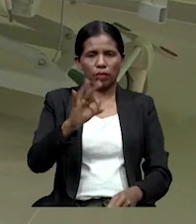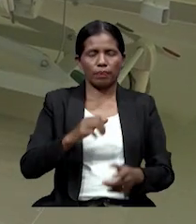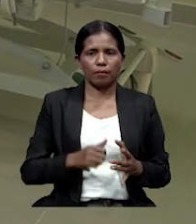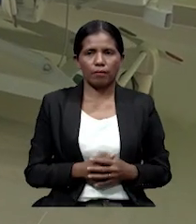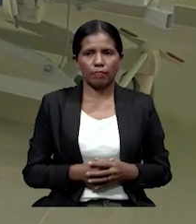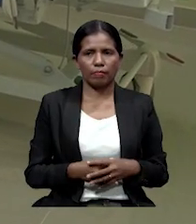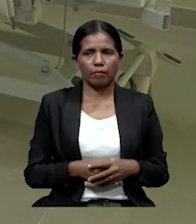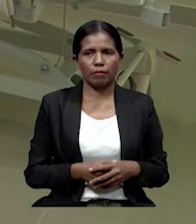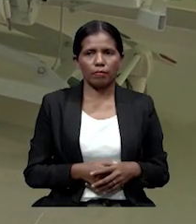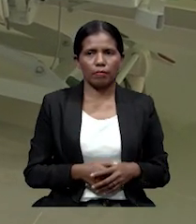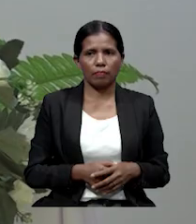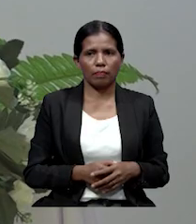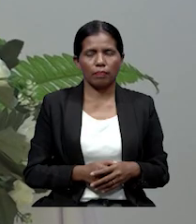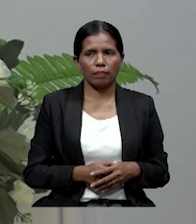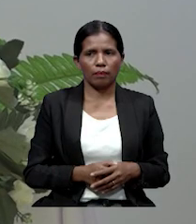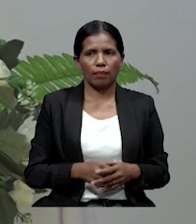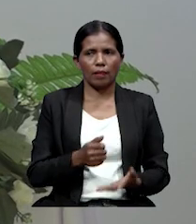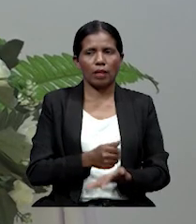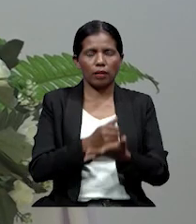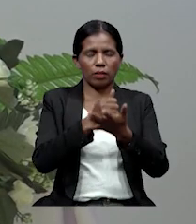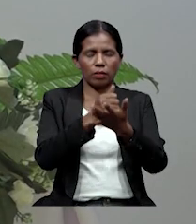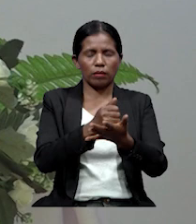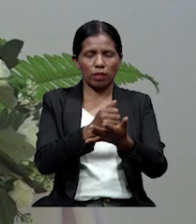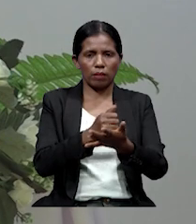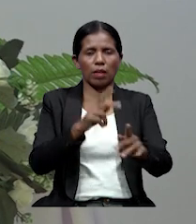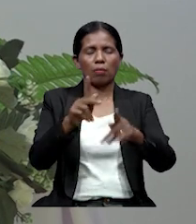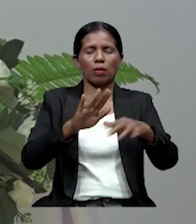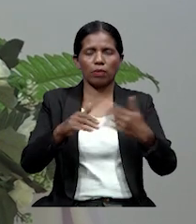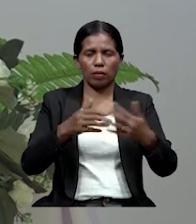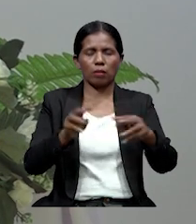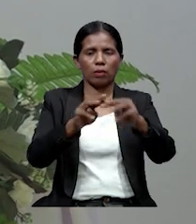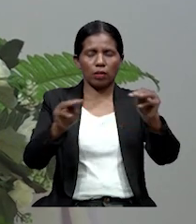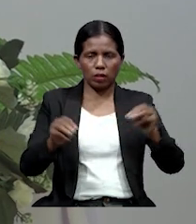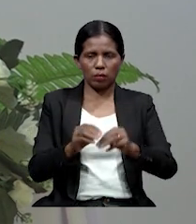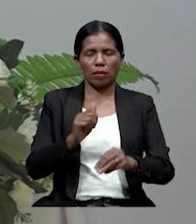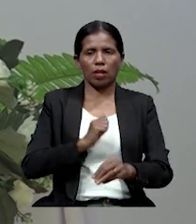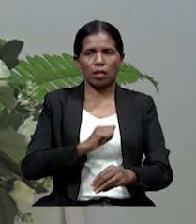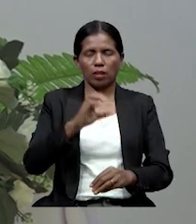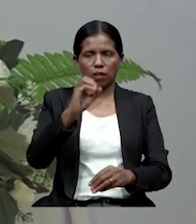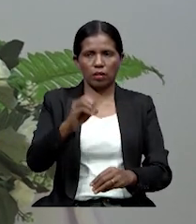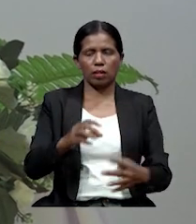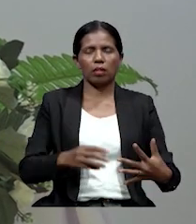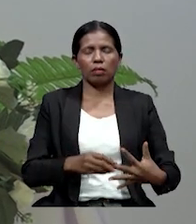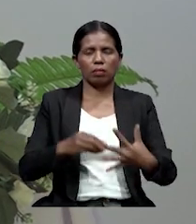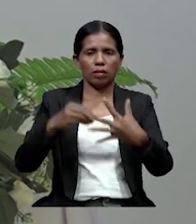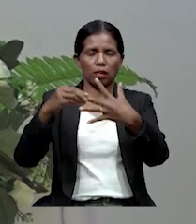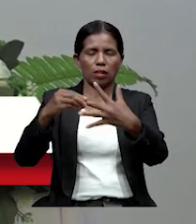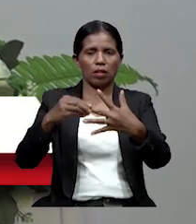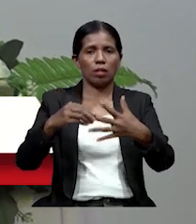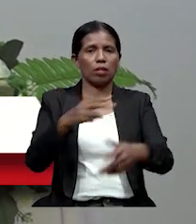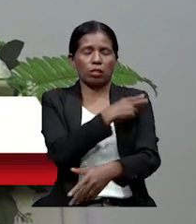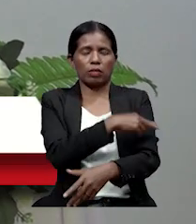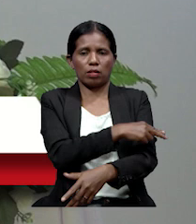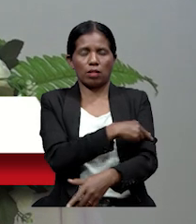mai ya komdade munisipal ina liliu ba hospital referal mobisi